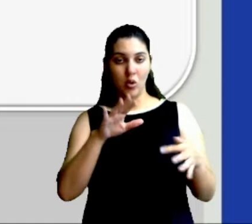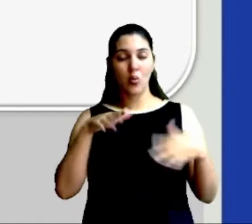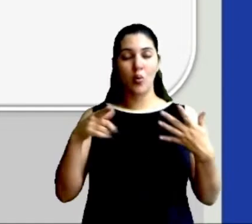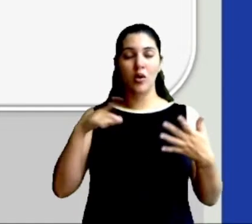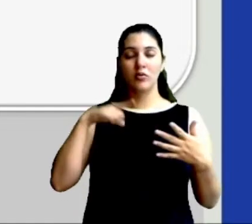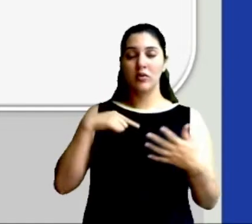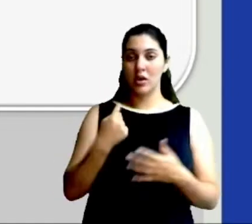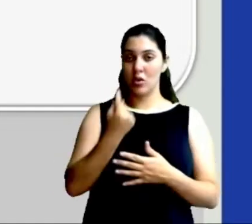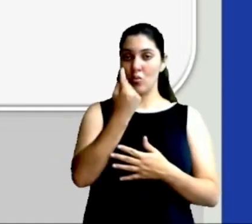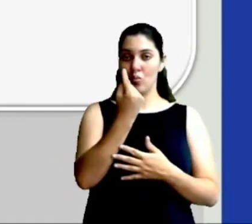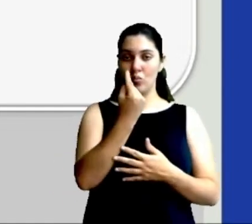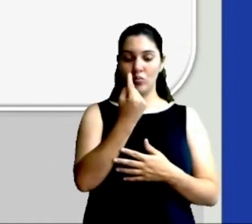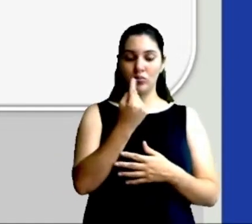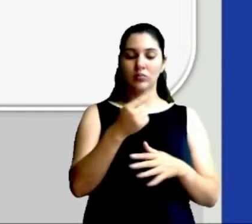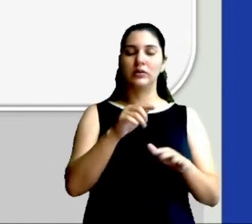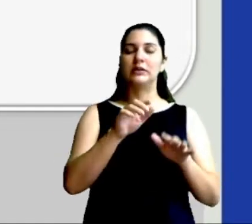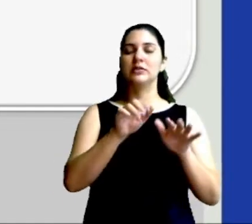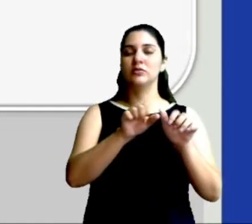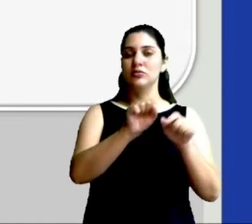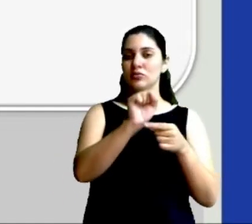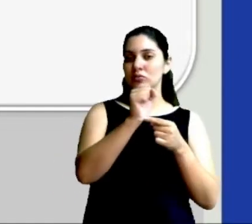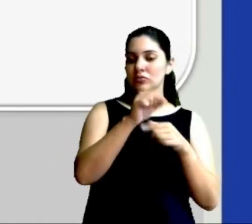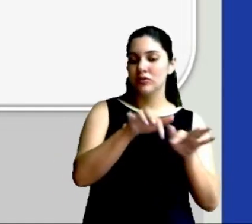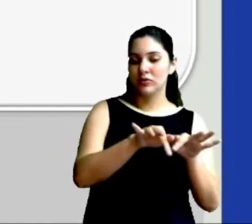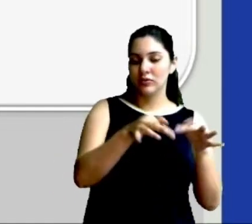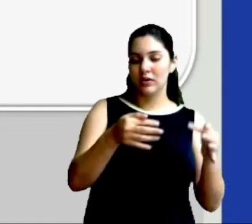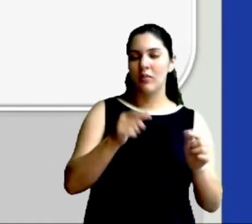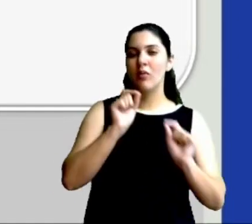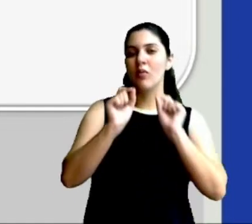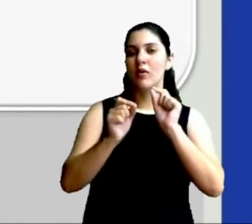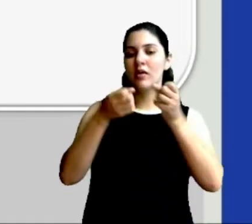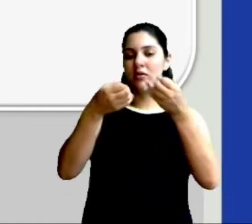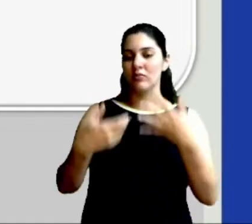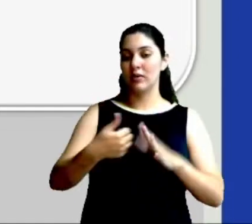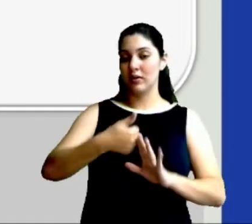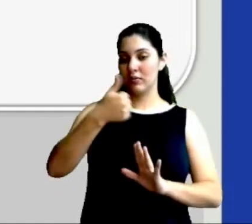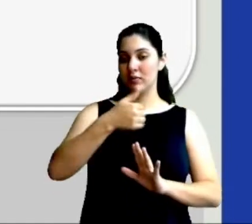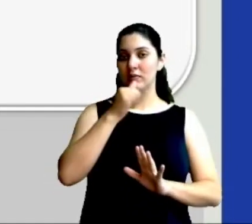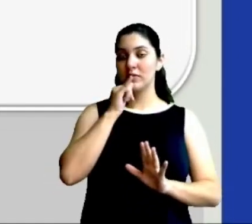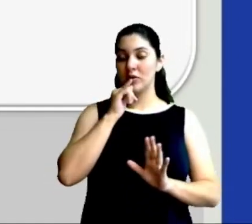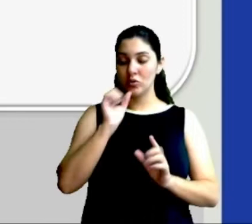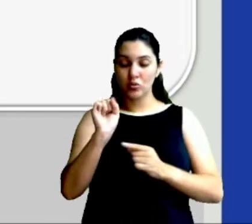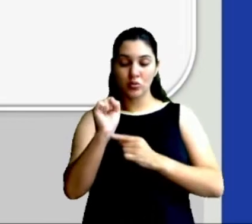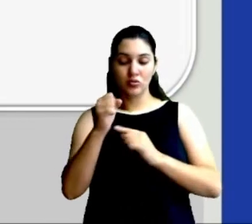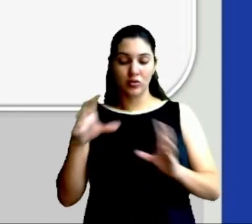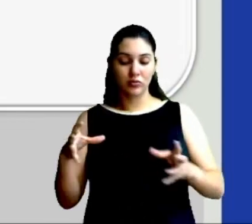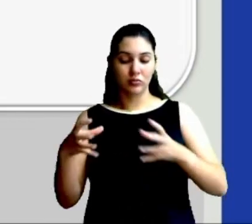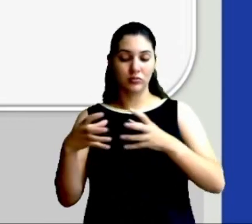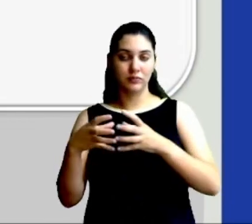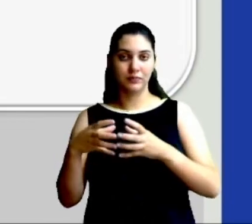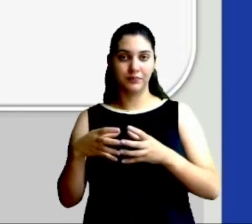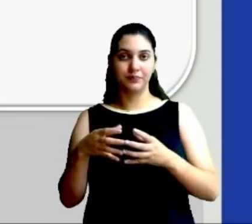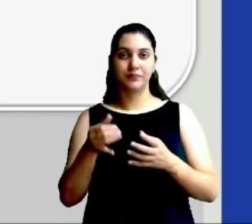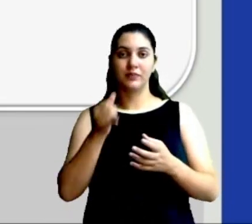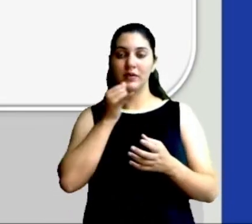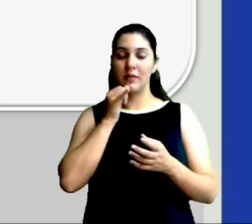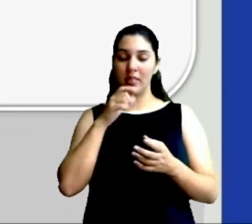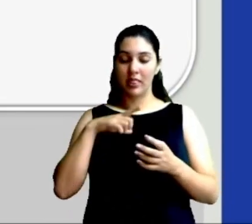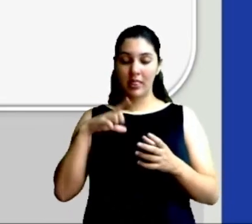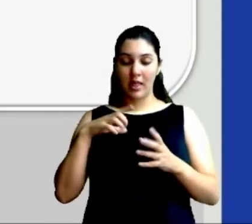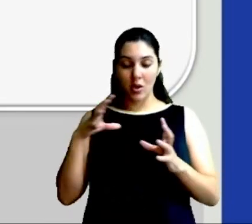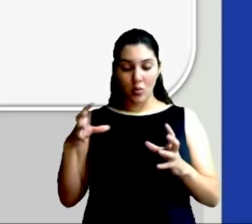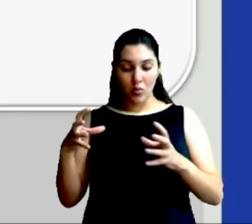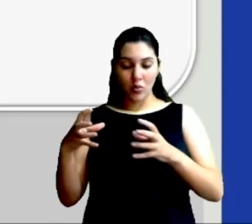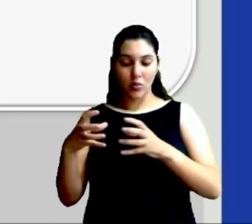de sujeito simples. E o que é que diz o primeiro aí? O sujeito coletivo. Então, se você identificou um